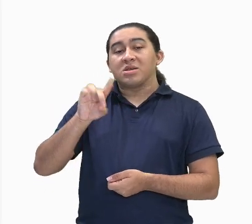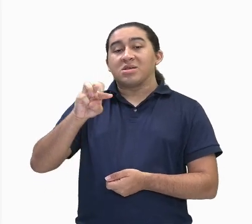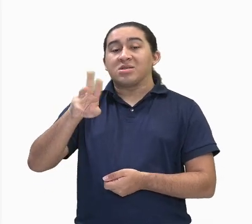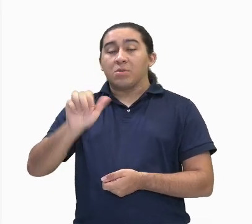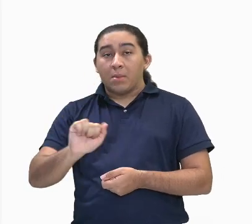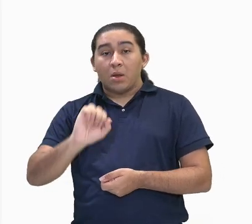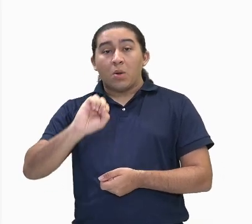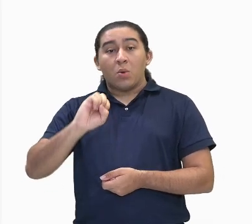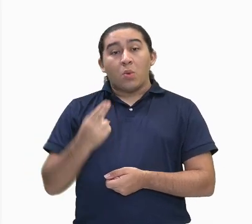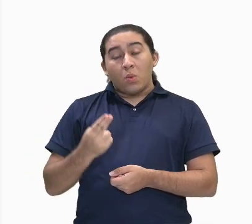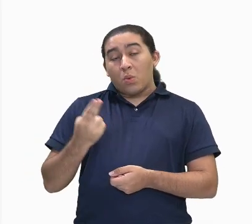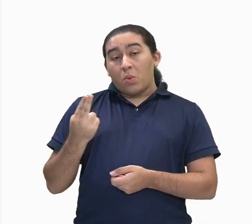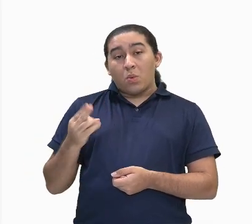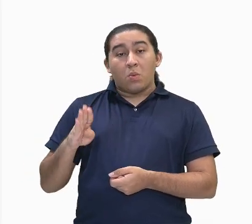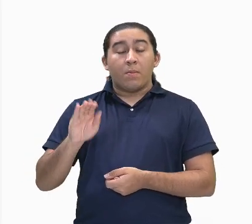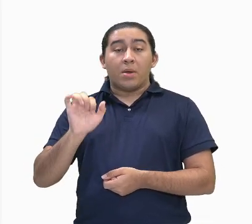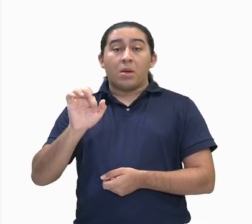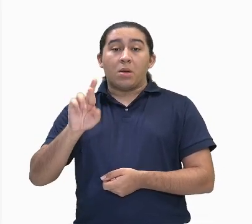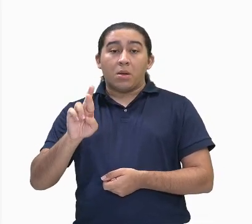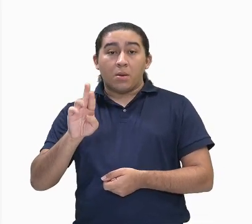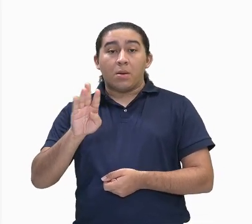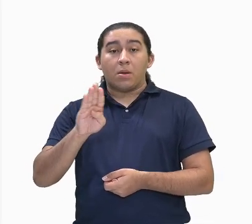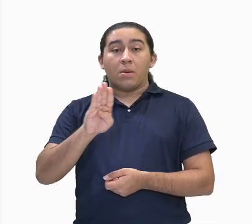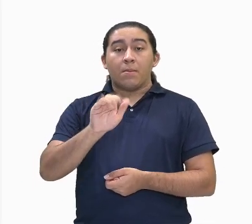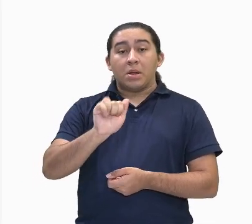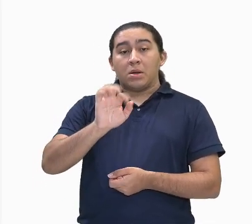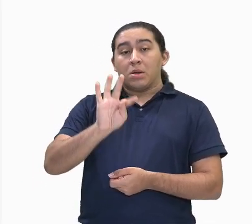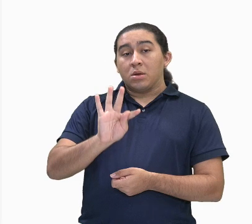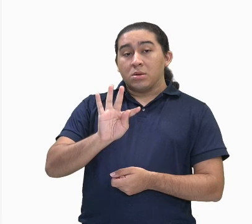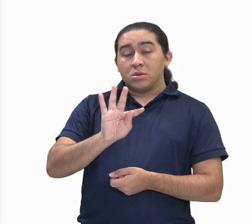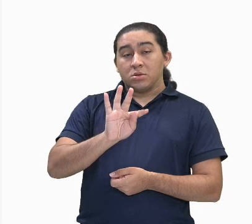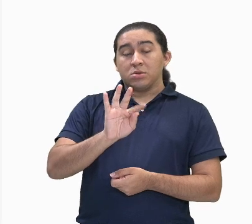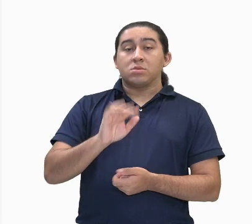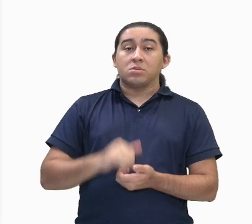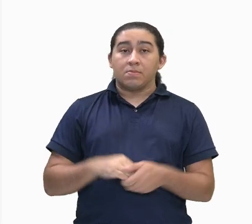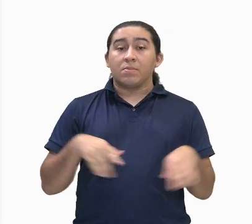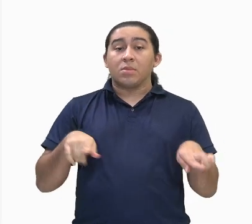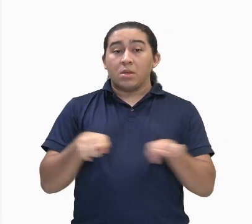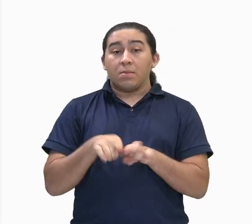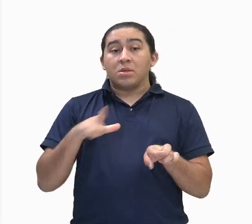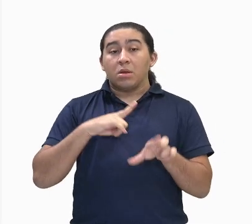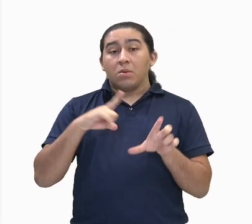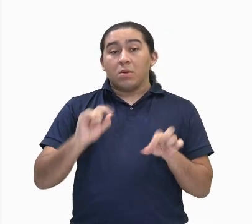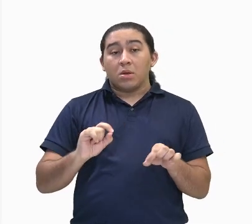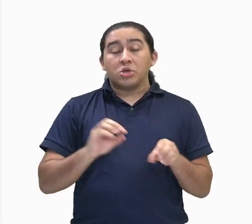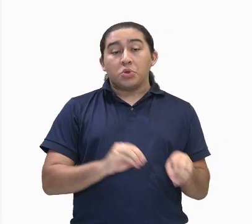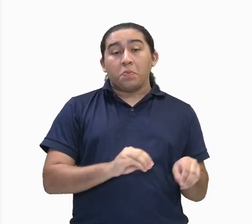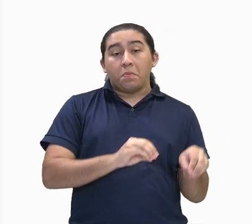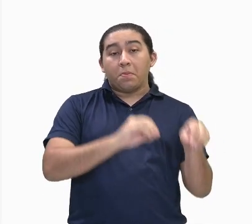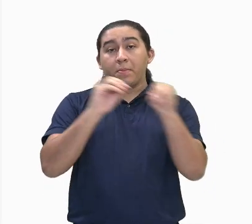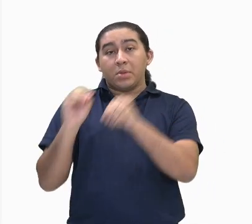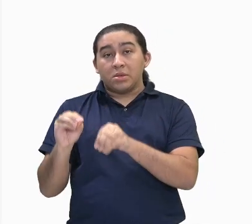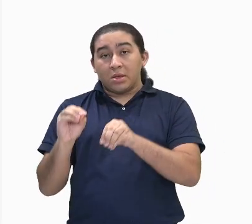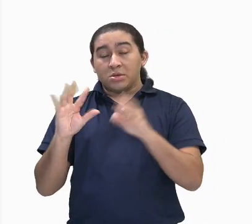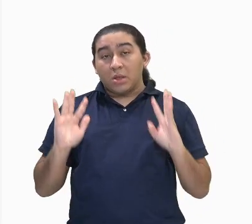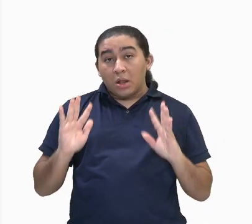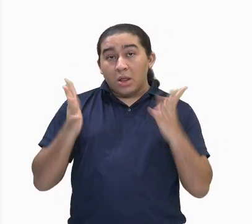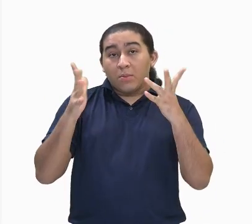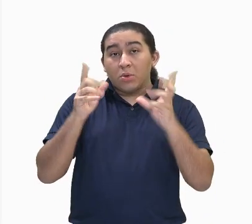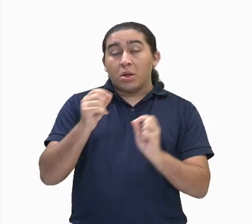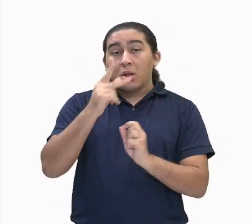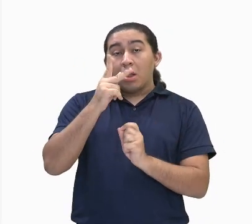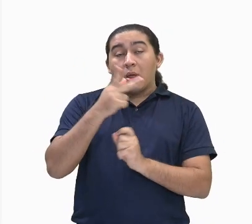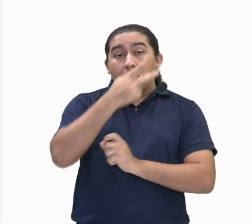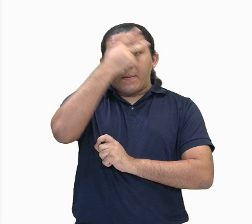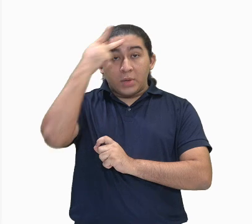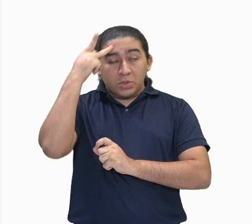ou bat mitzvahs, né, ou ritos de passagem, celebram a transição